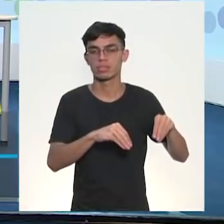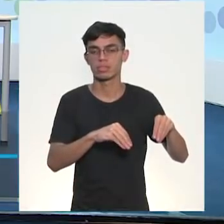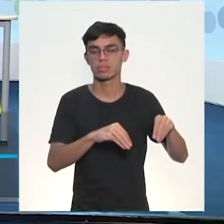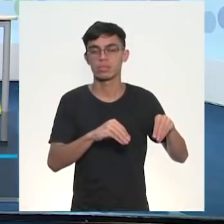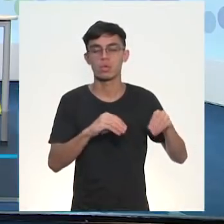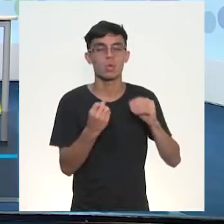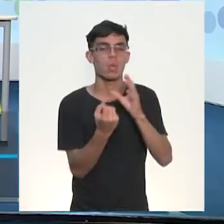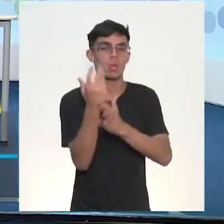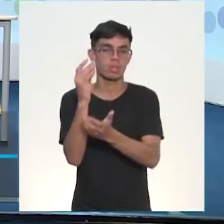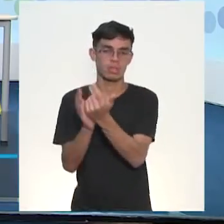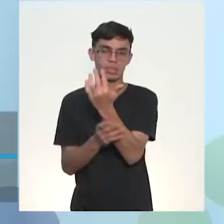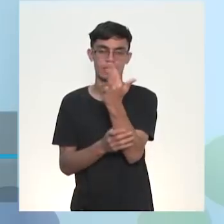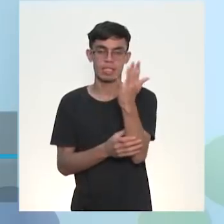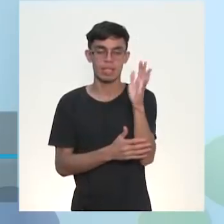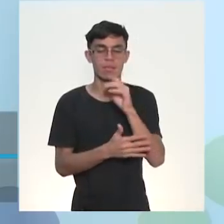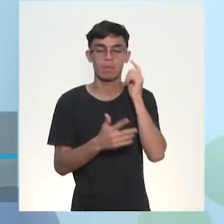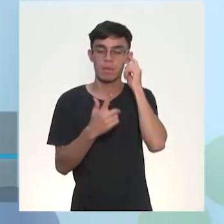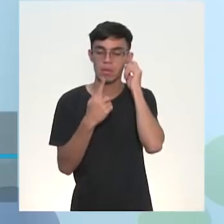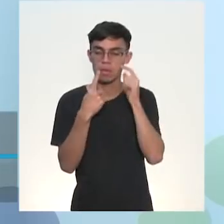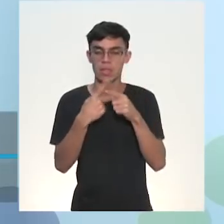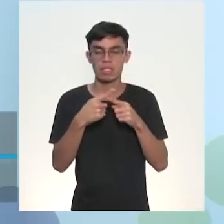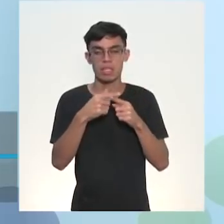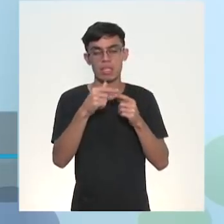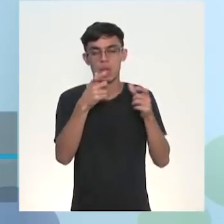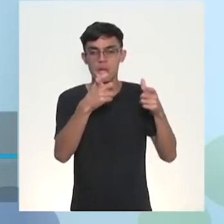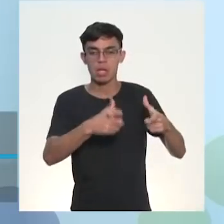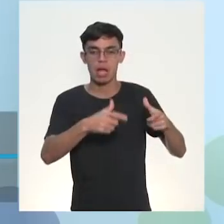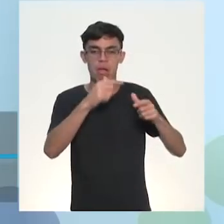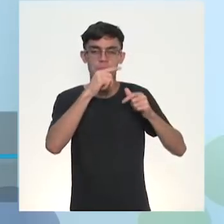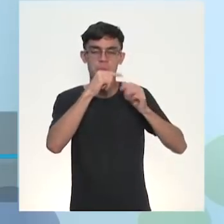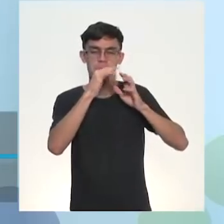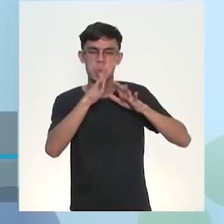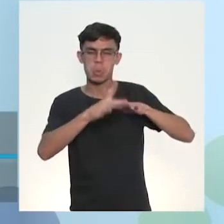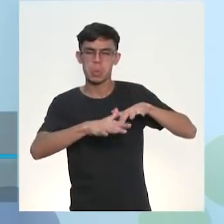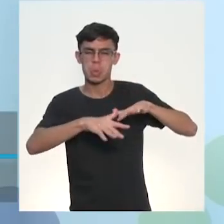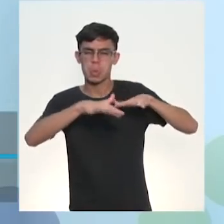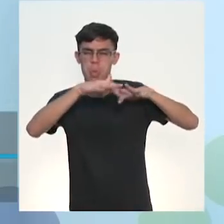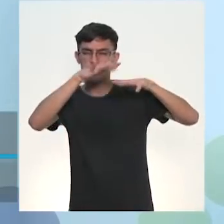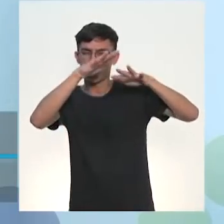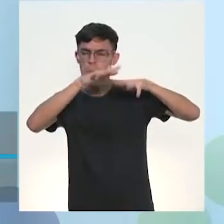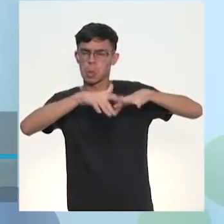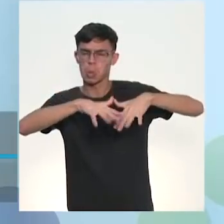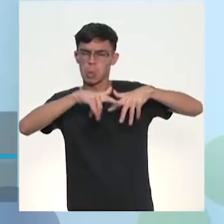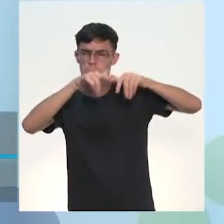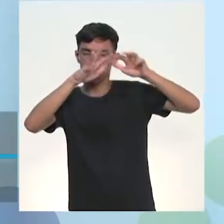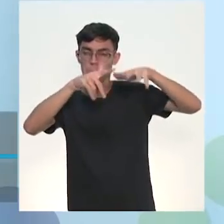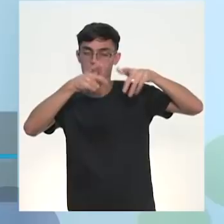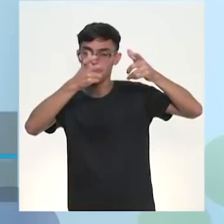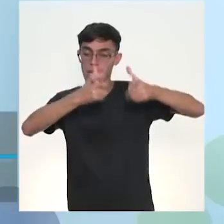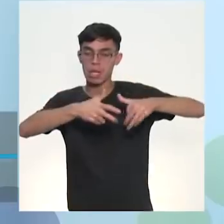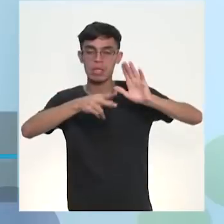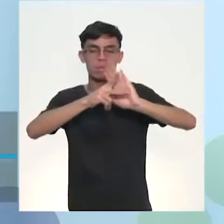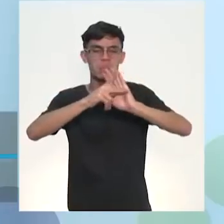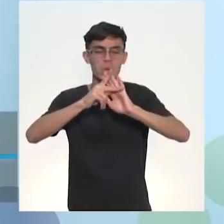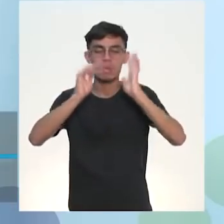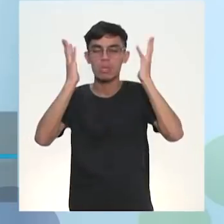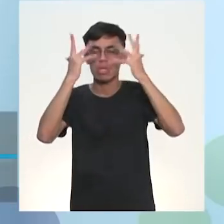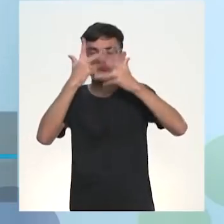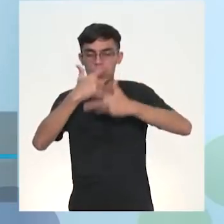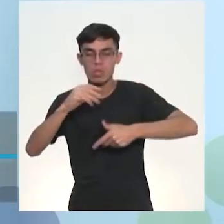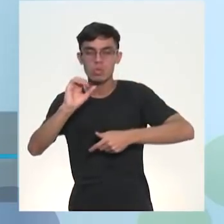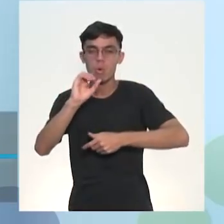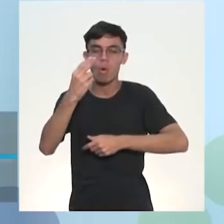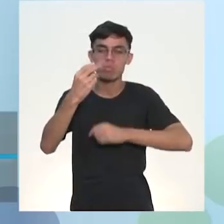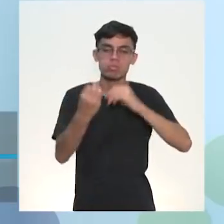ela alaga regiões que poderiam ser florestas, poderiam estar animais morando